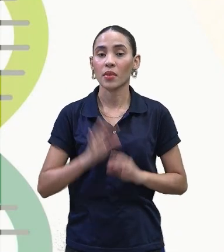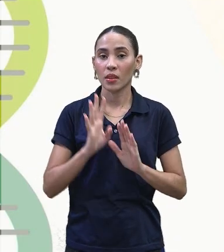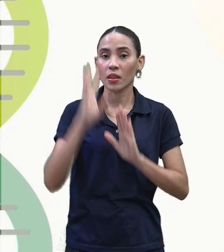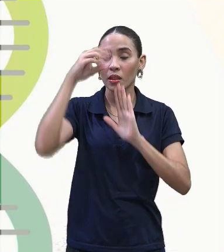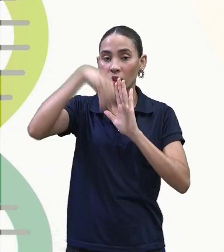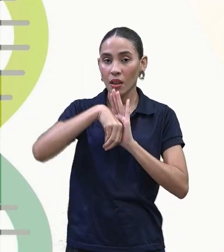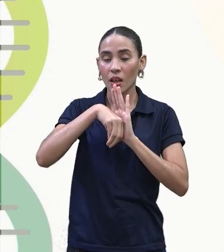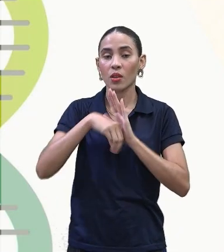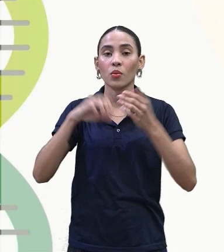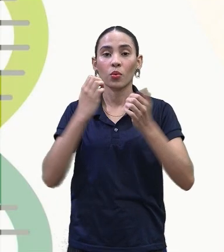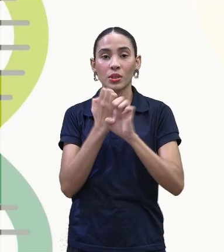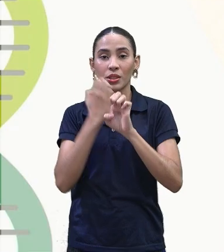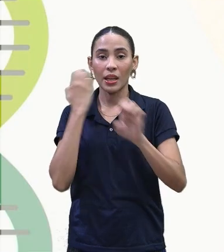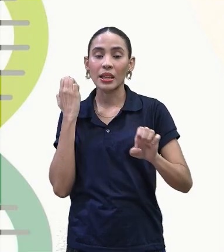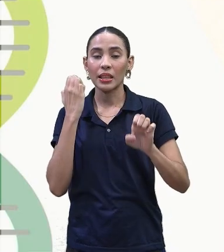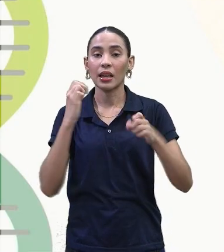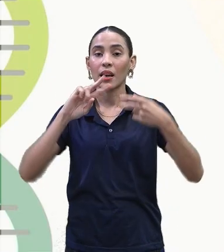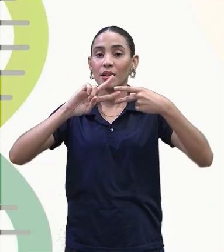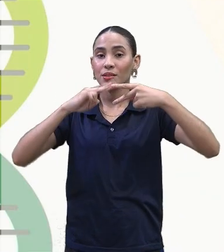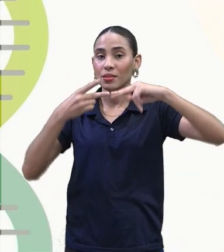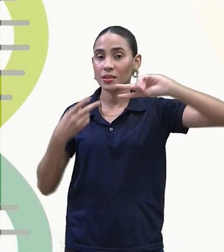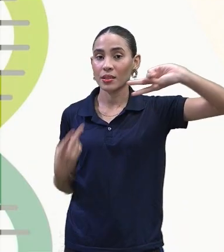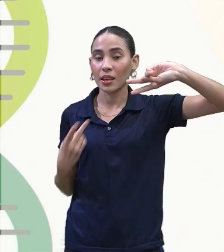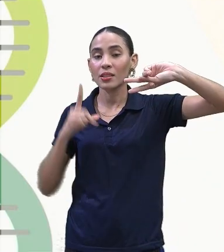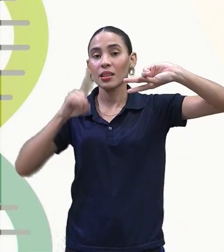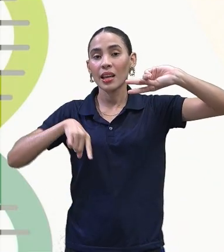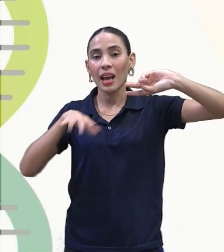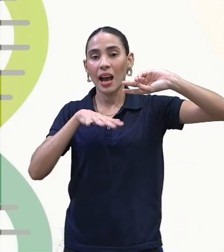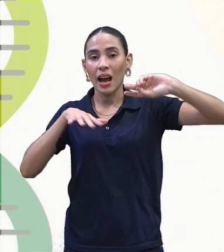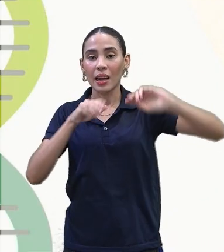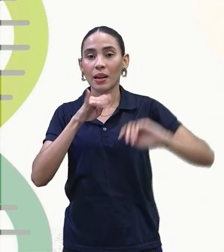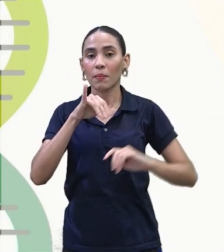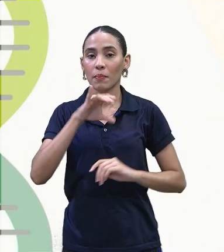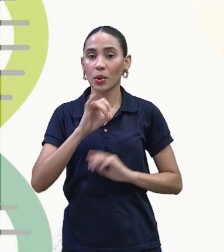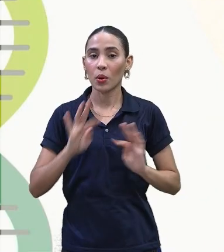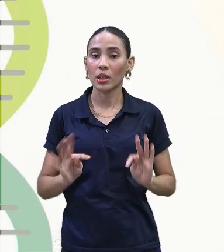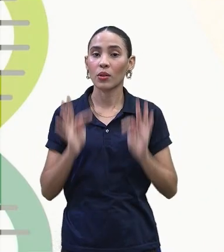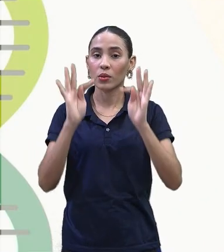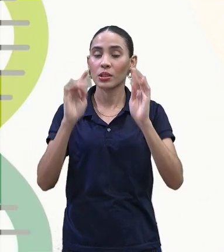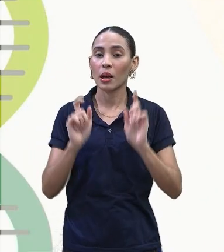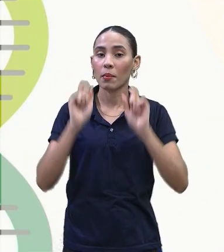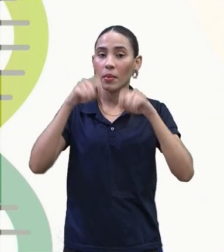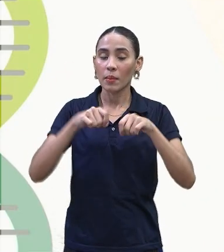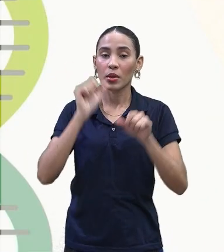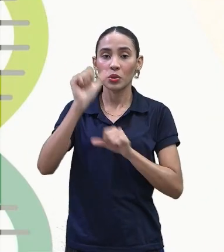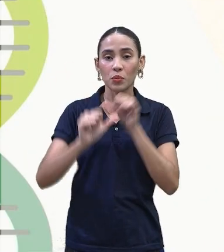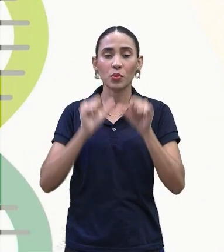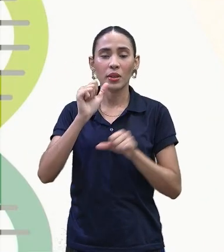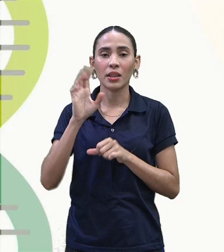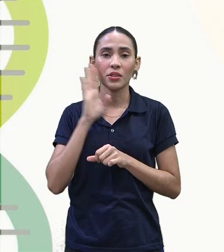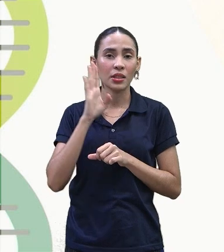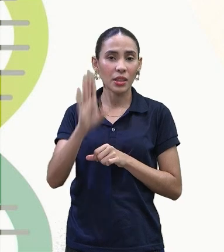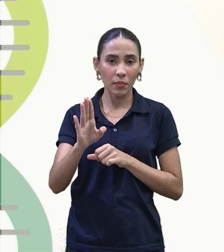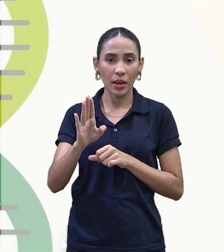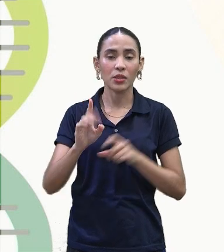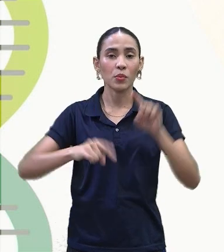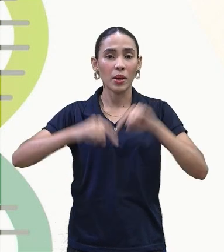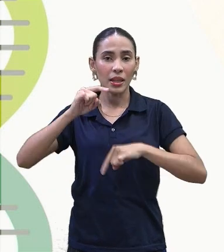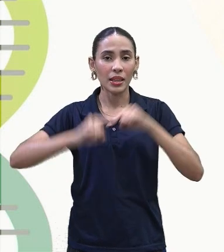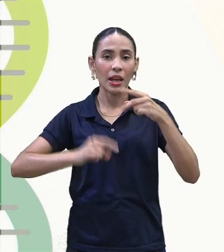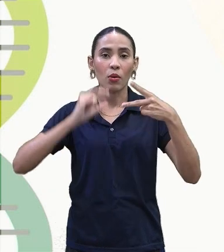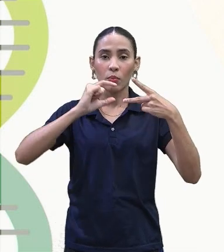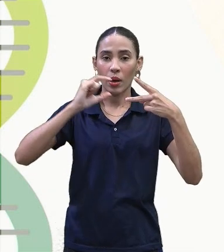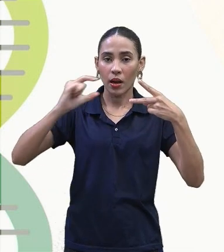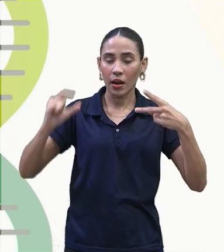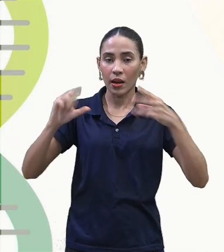dentro dessa engenharia genética, que é essa área da biotecnologia que permite modificar diretamente o material genético